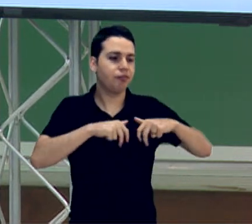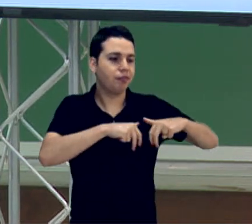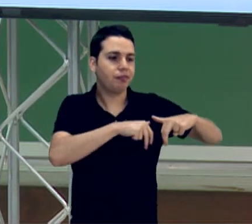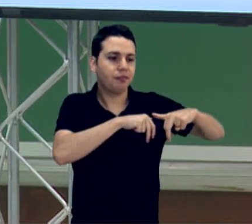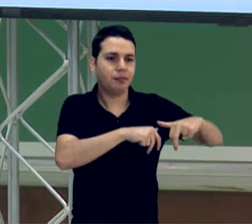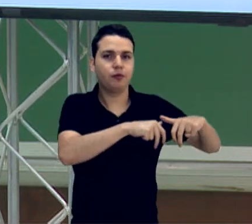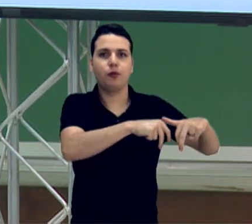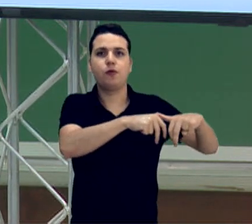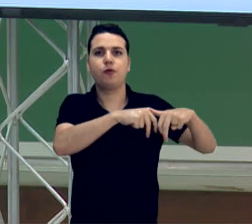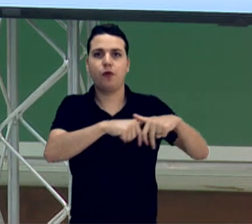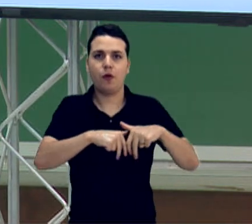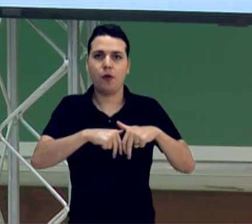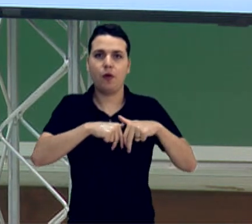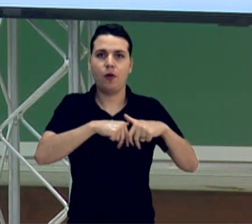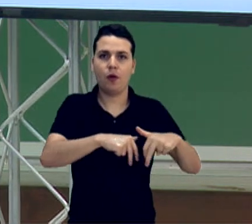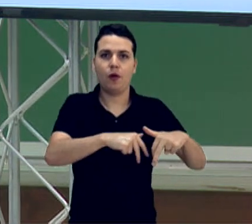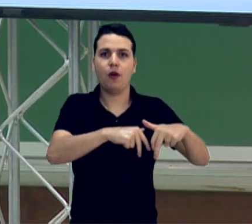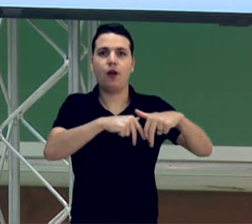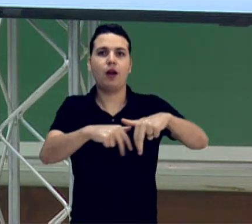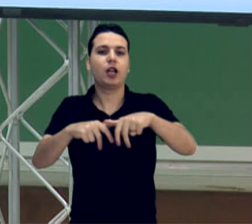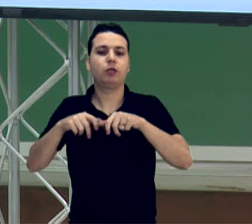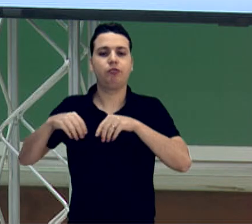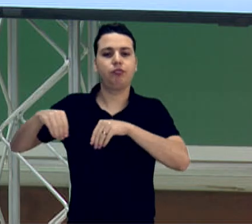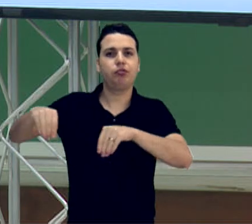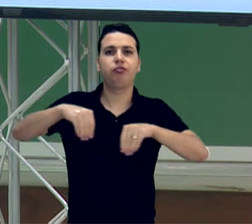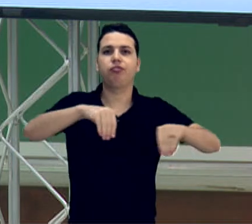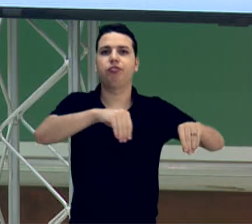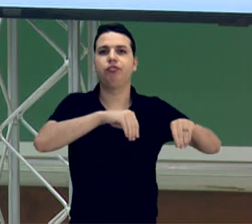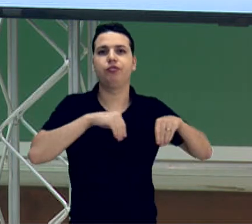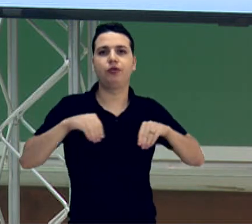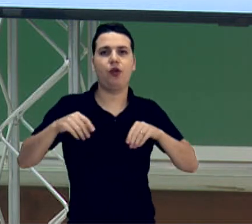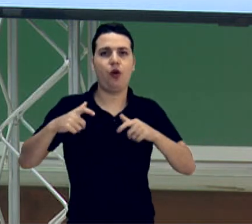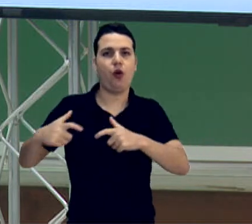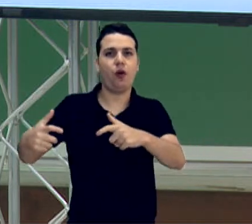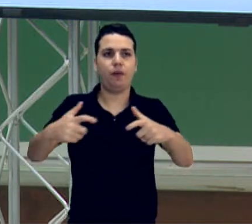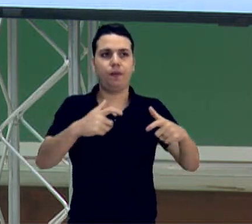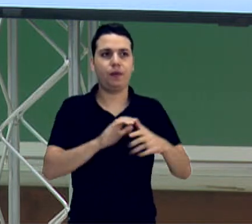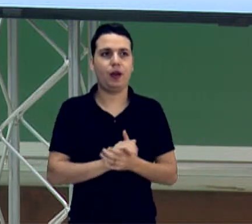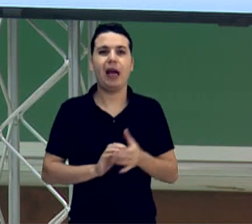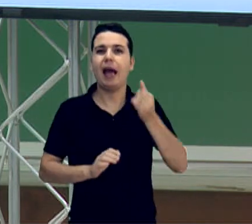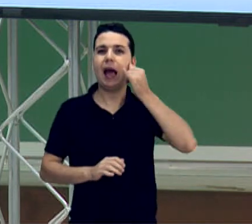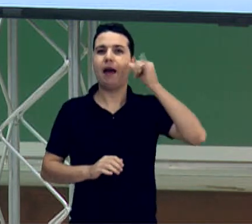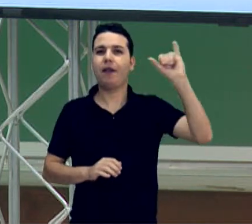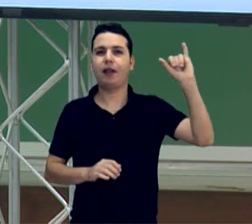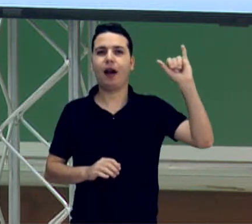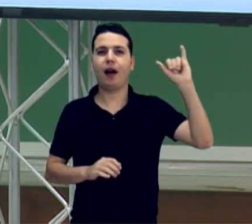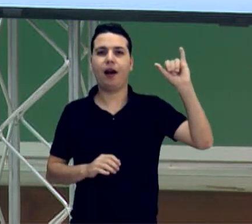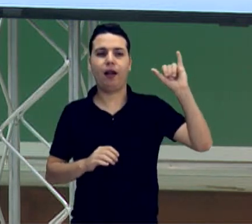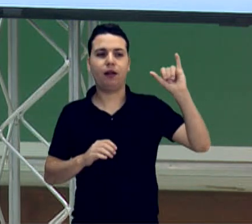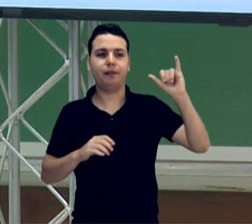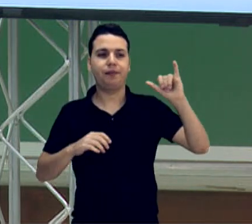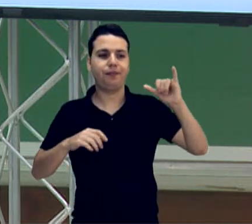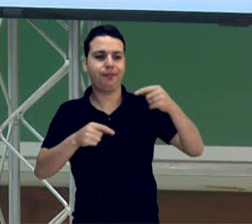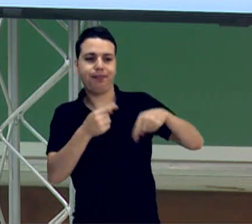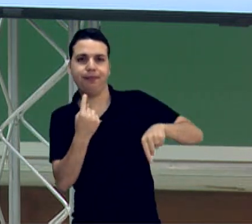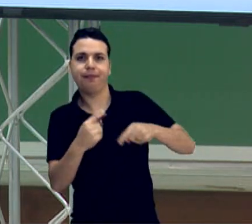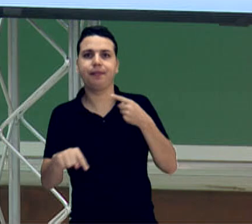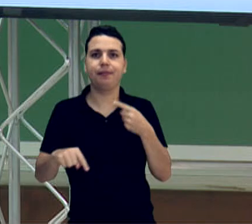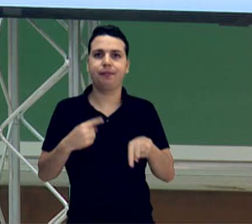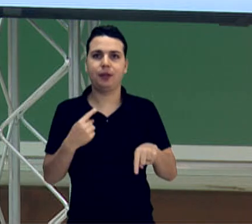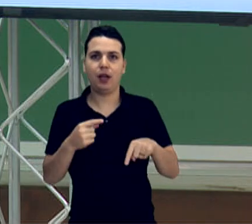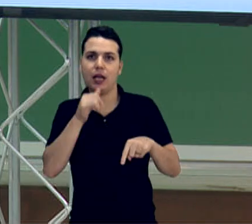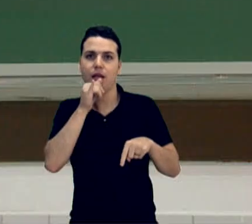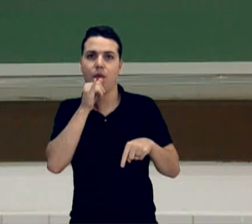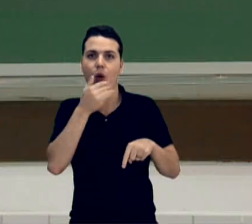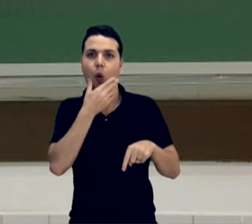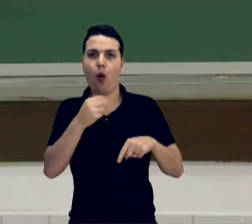certo? Então, para evitar uma discordância no meio da dança, o peão vai para um lado, a prenda vai para o